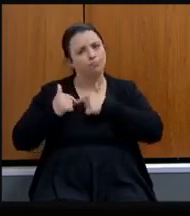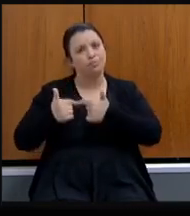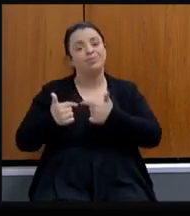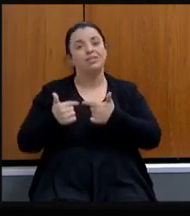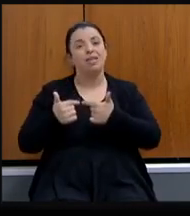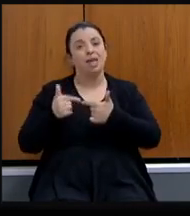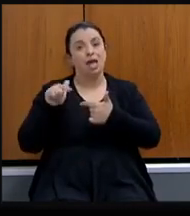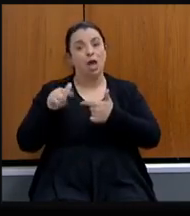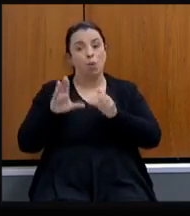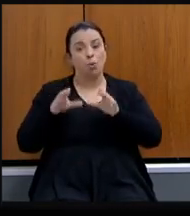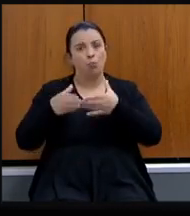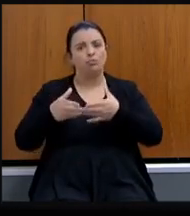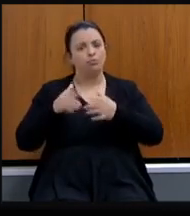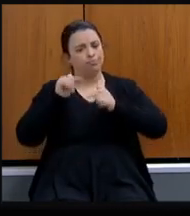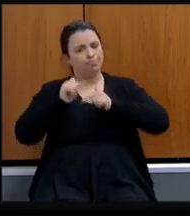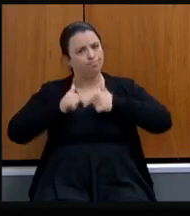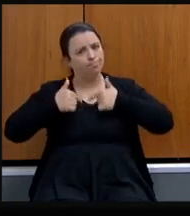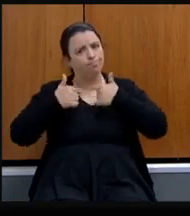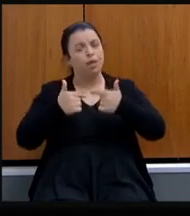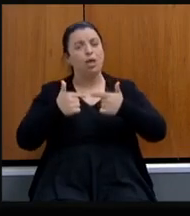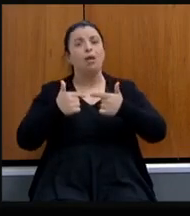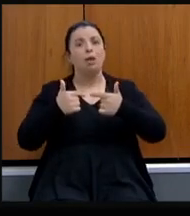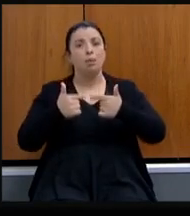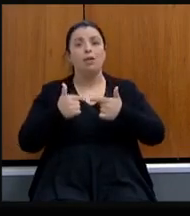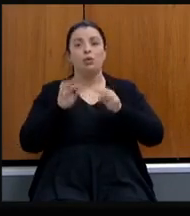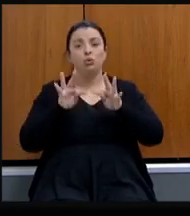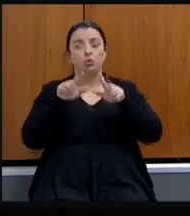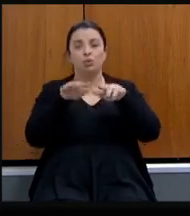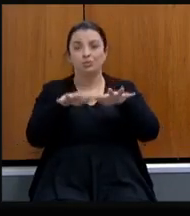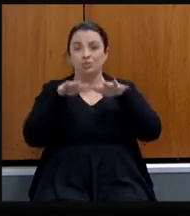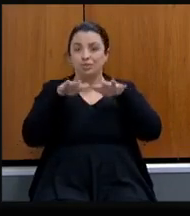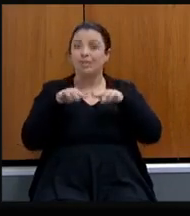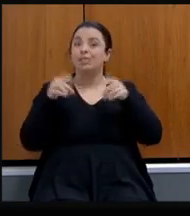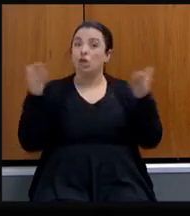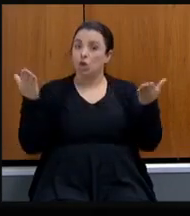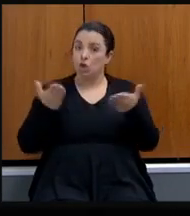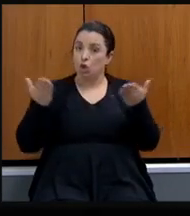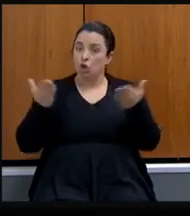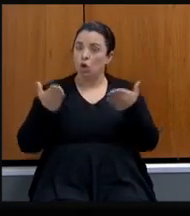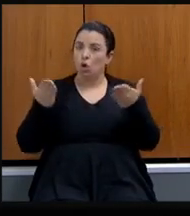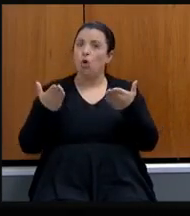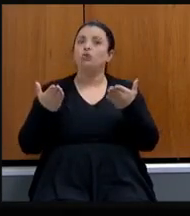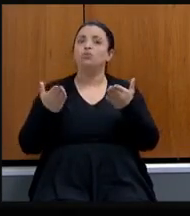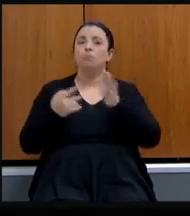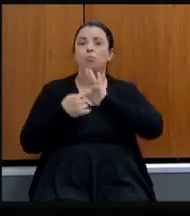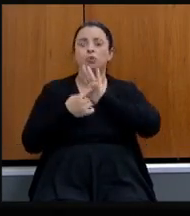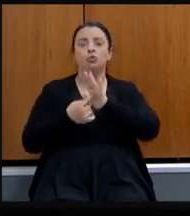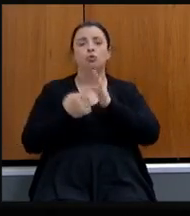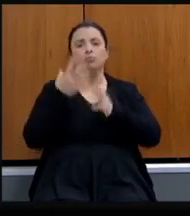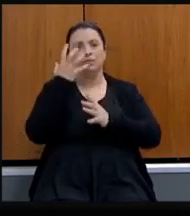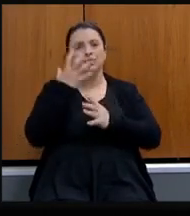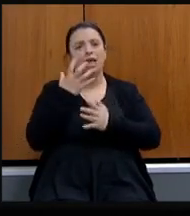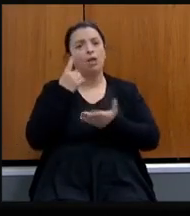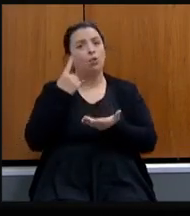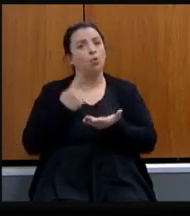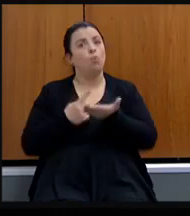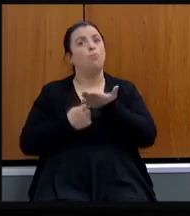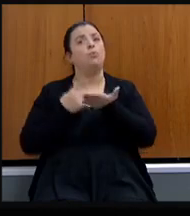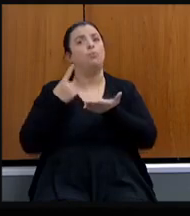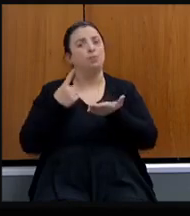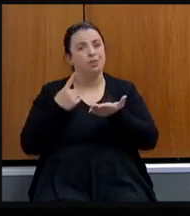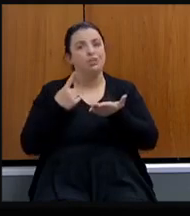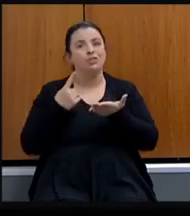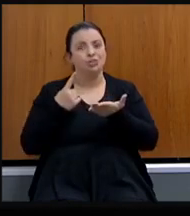influentes da Assembleia Legislativa audiência pública hoje mostrou a seriedade compromisso como